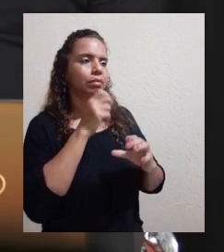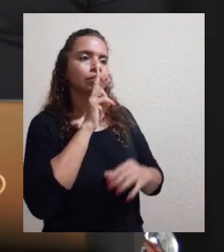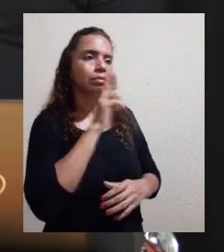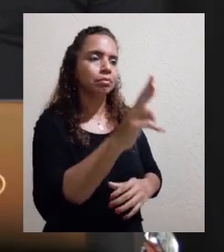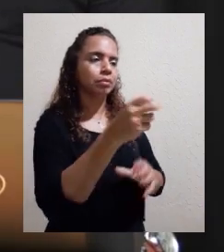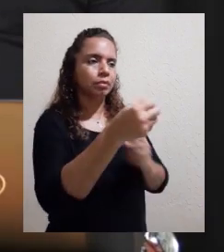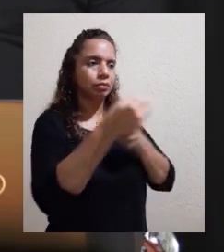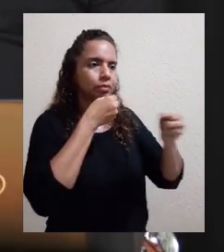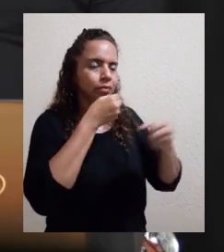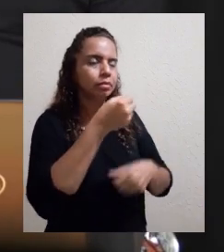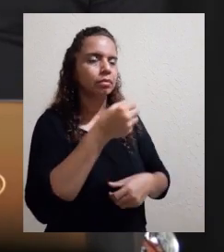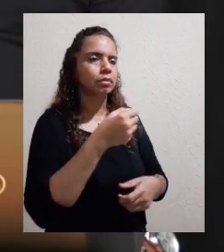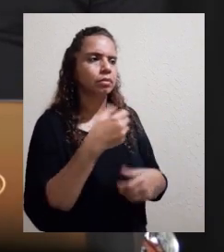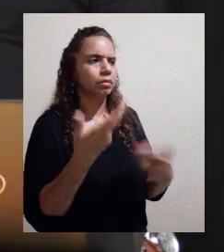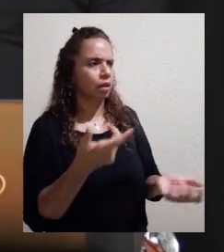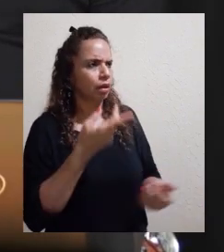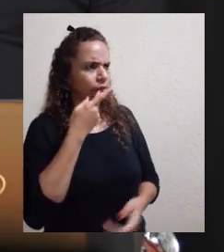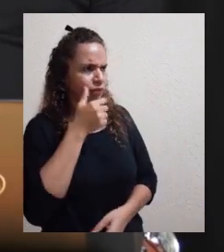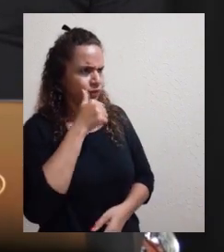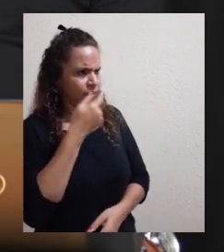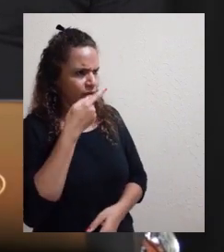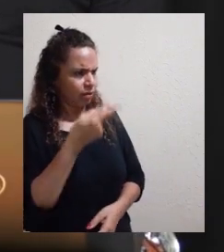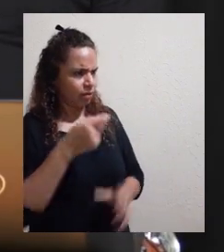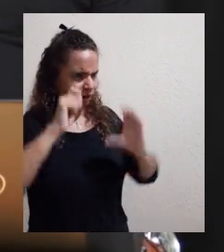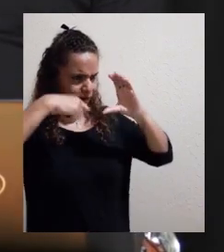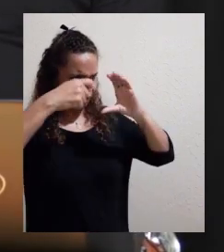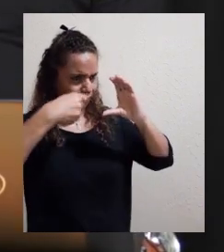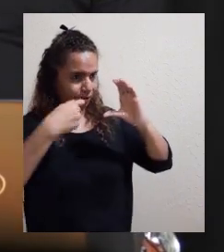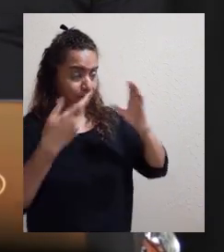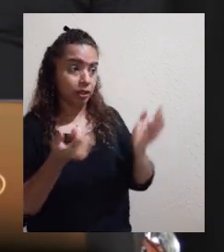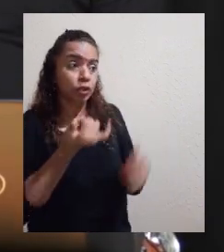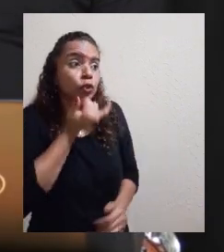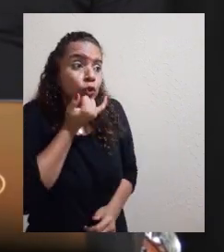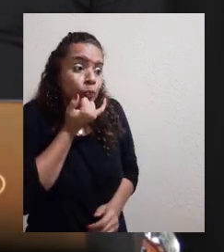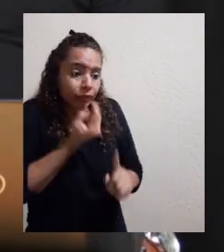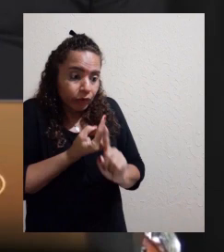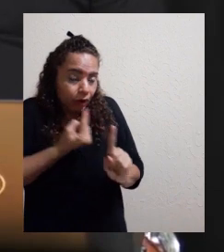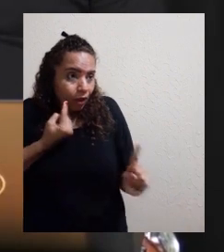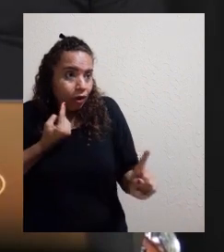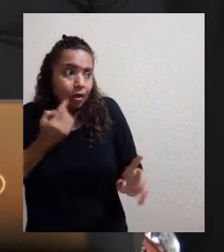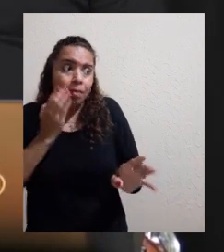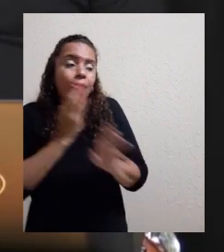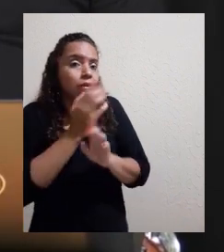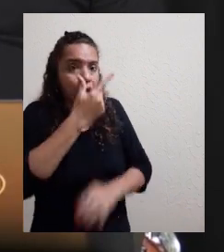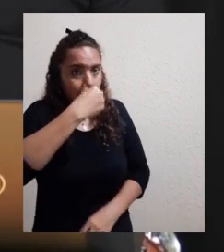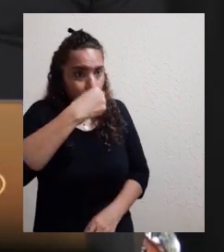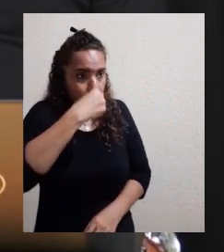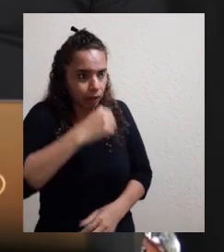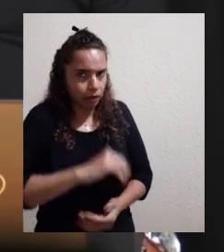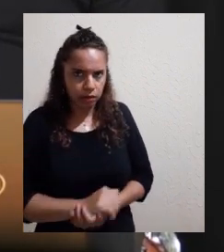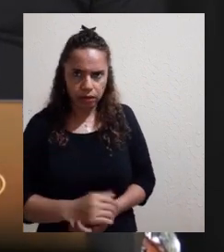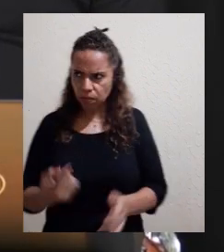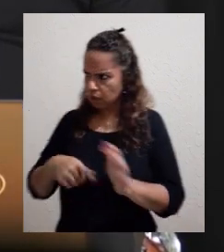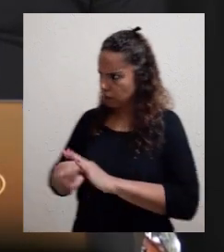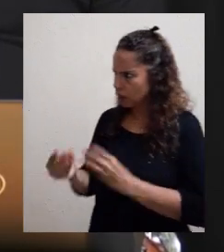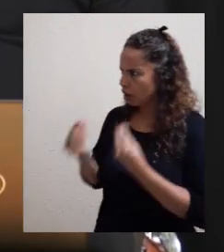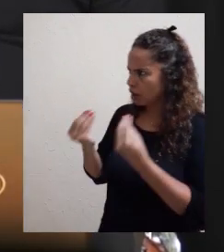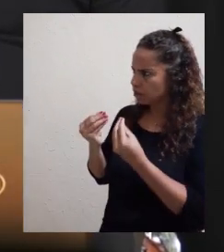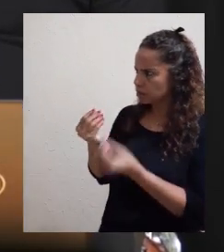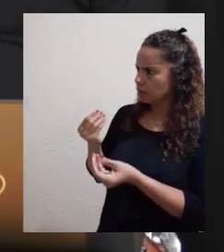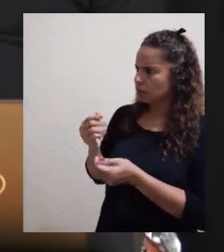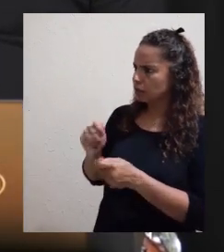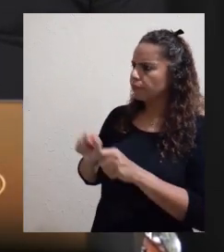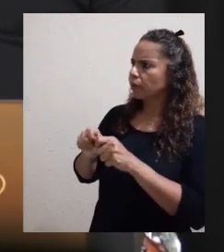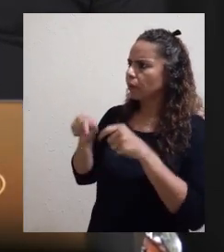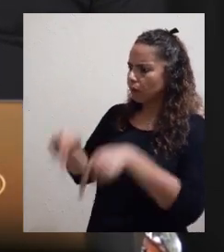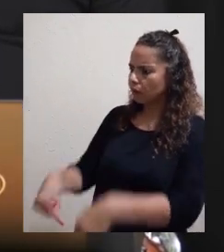doutor, eu vou ficar aqui longe de você porque eu estou meio gripado. Eu falei, o que você está fazendo aqui, né? Eu falei assim, vai lá no seu carrinho, pegue